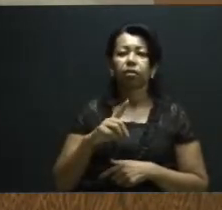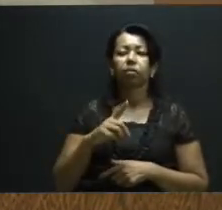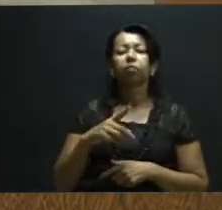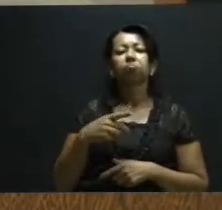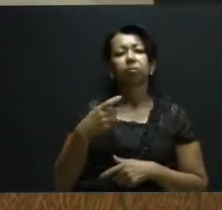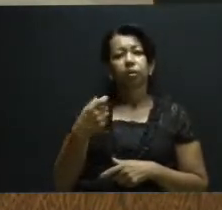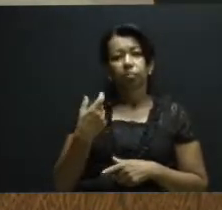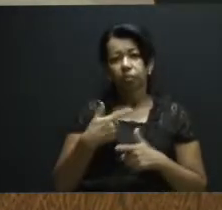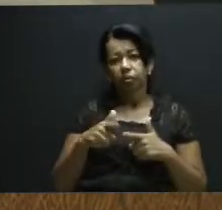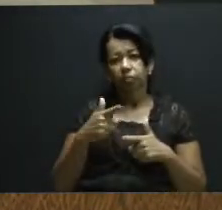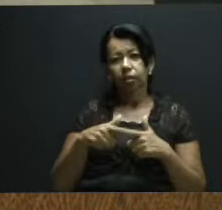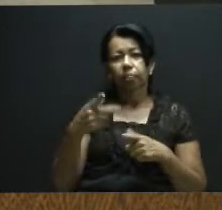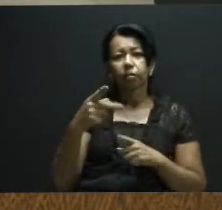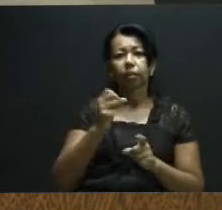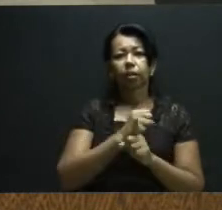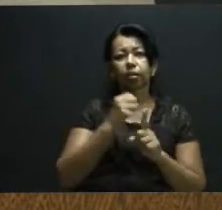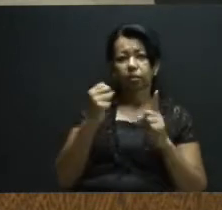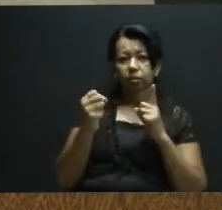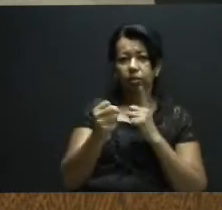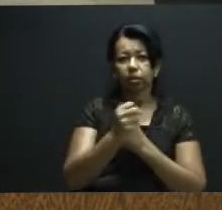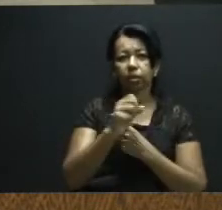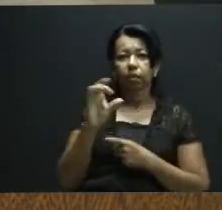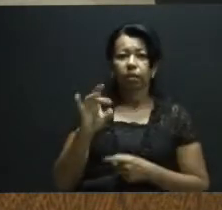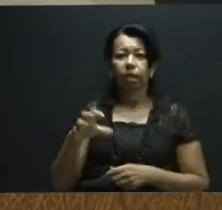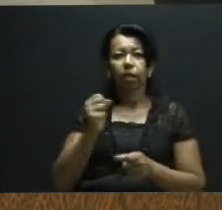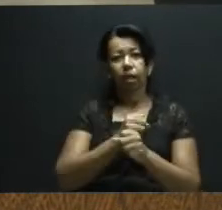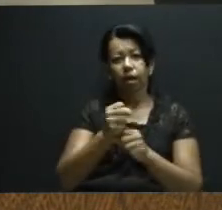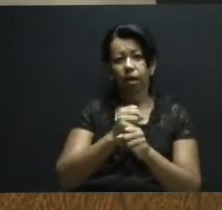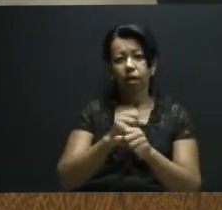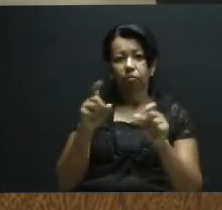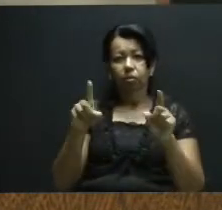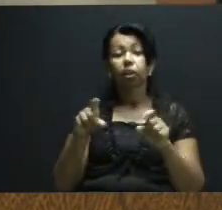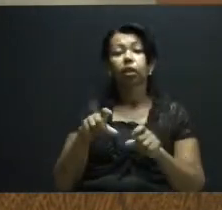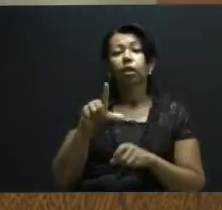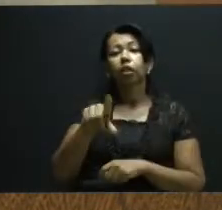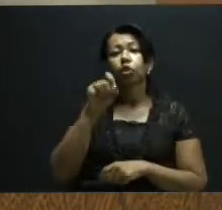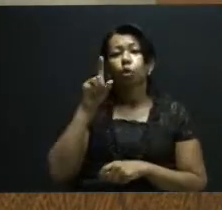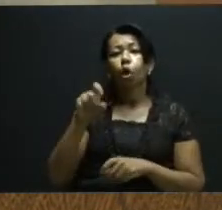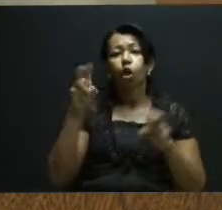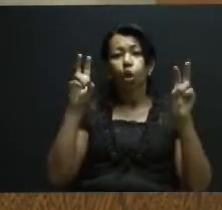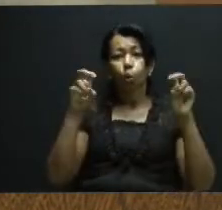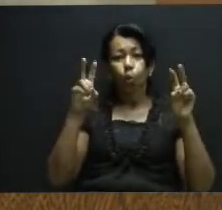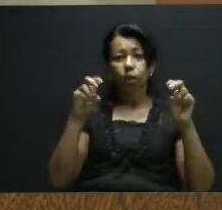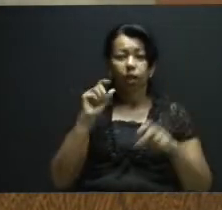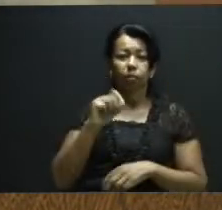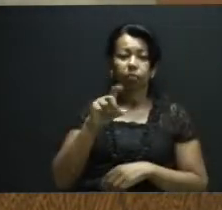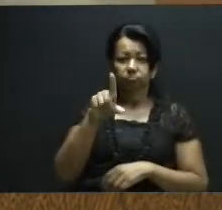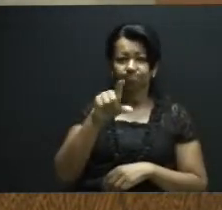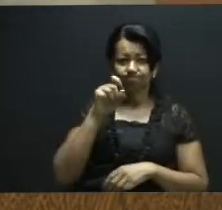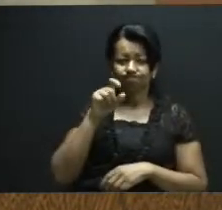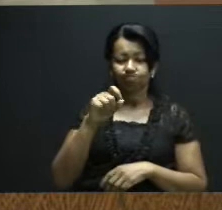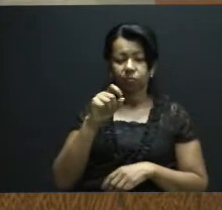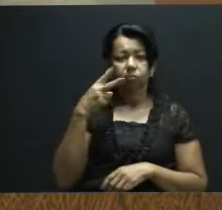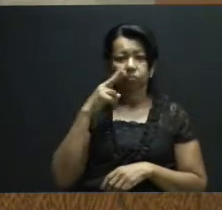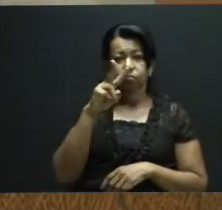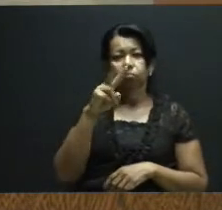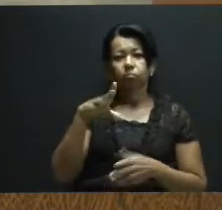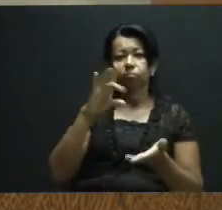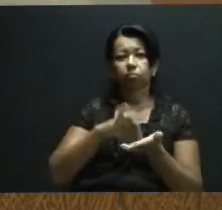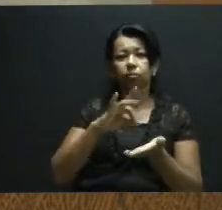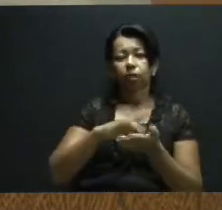brasileira a cada ano é escolhido um tema que definia a a realidade a ser